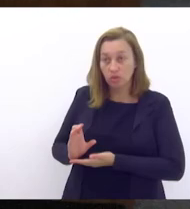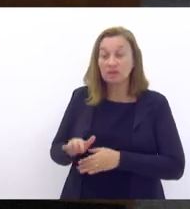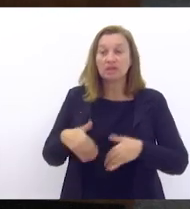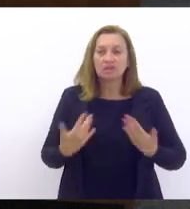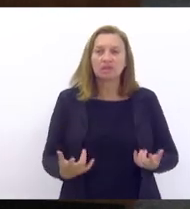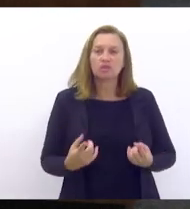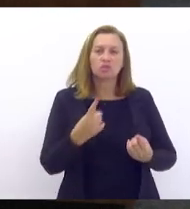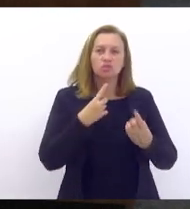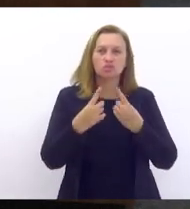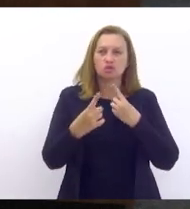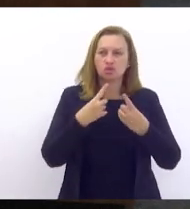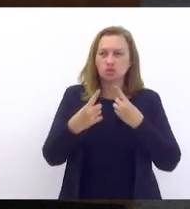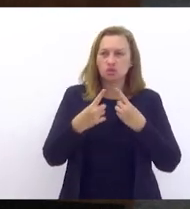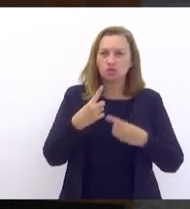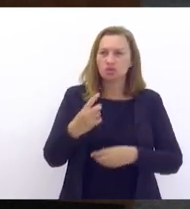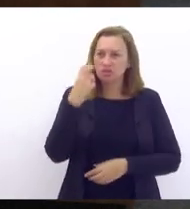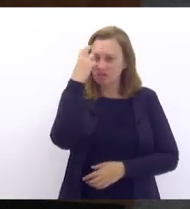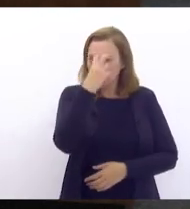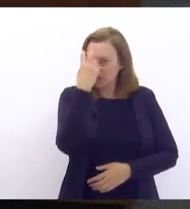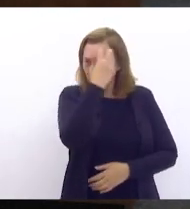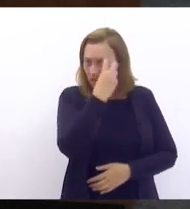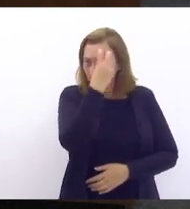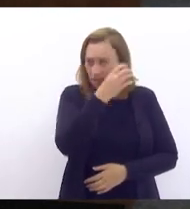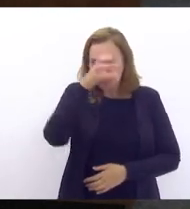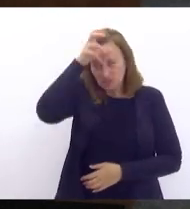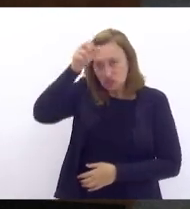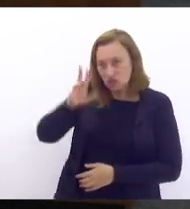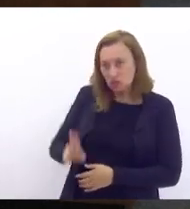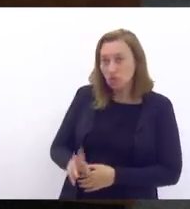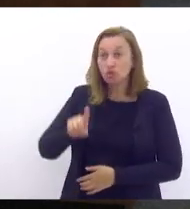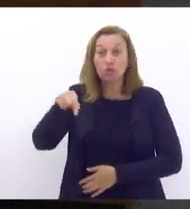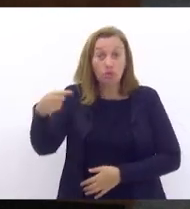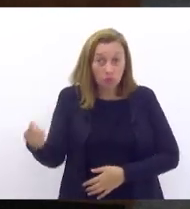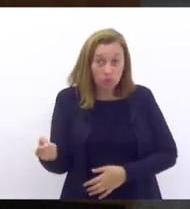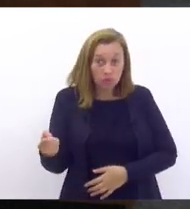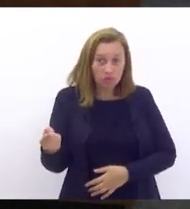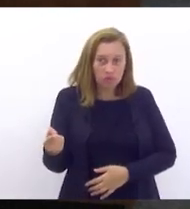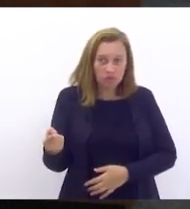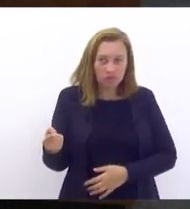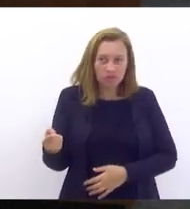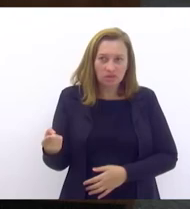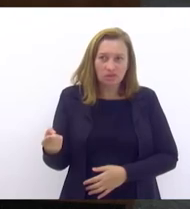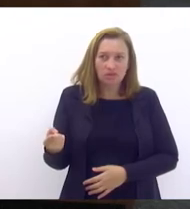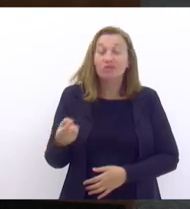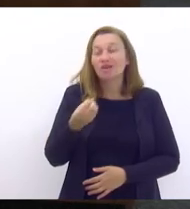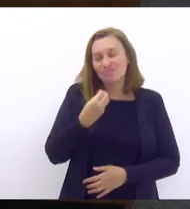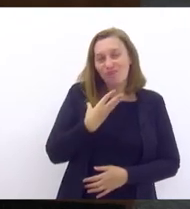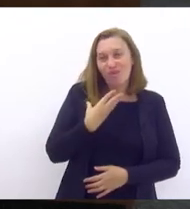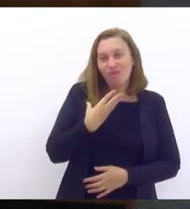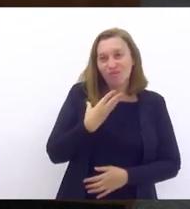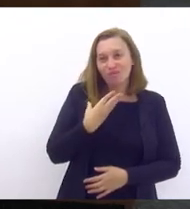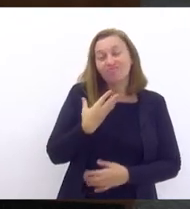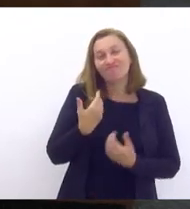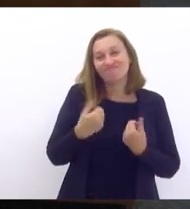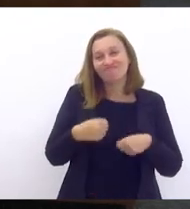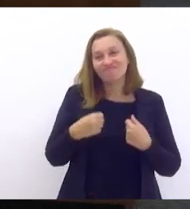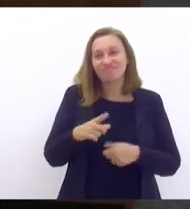da senhora, da Verônica mais cedo e de tantos outros, é muito válido. Tem que